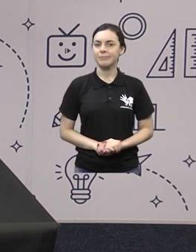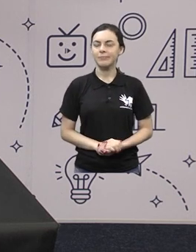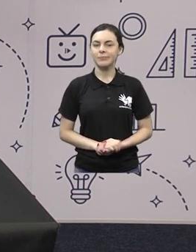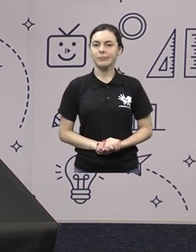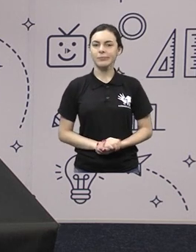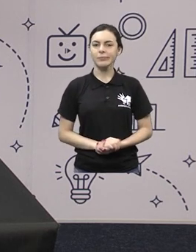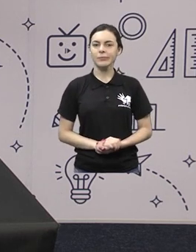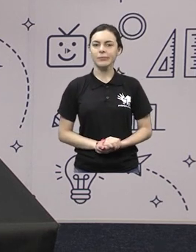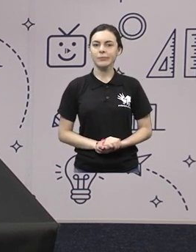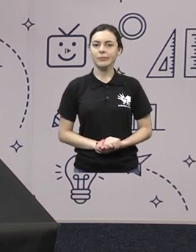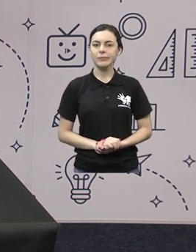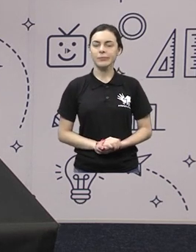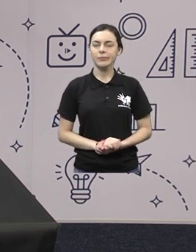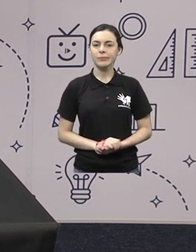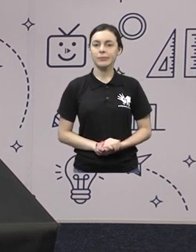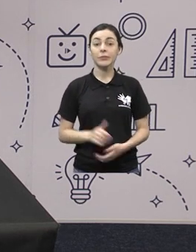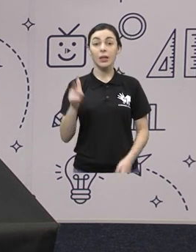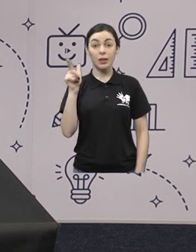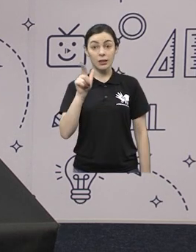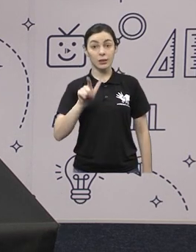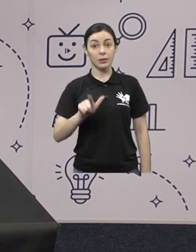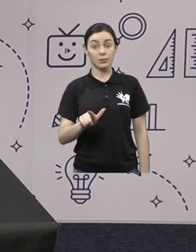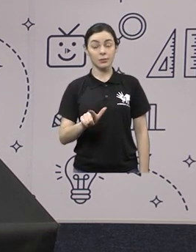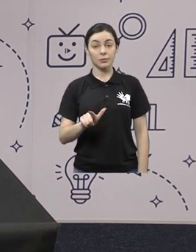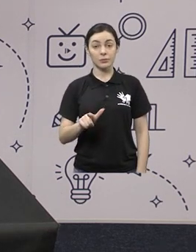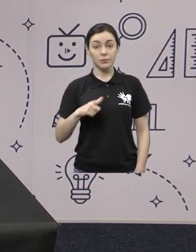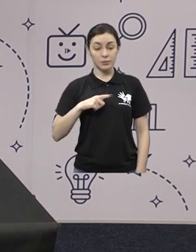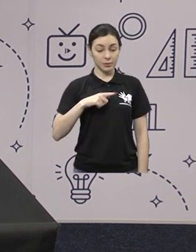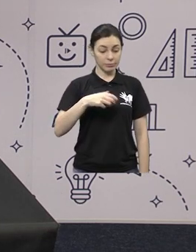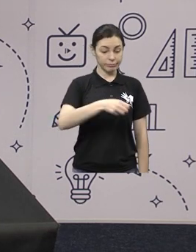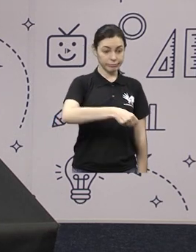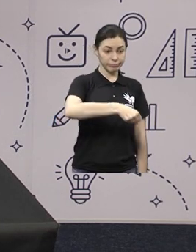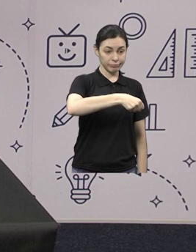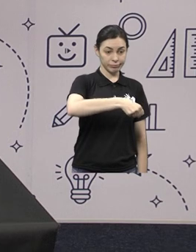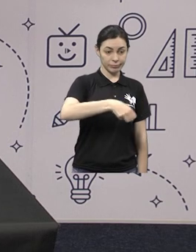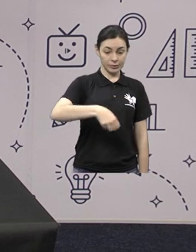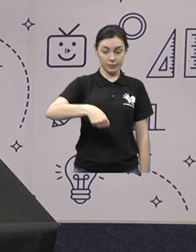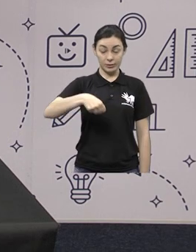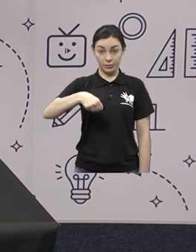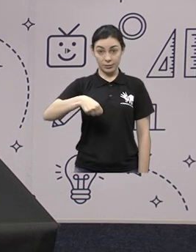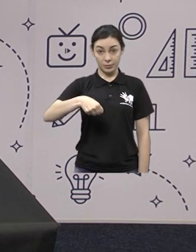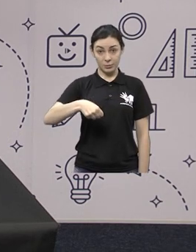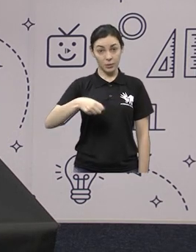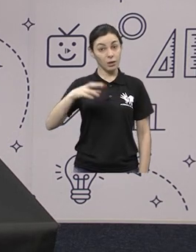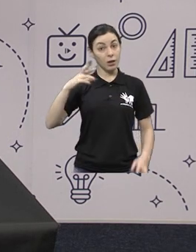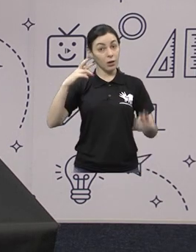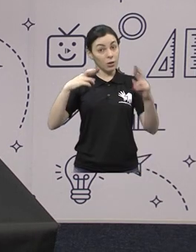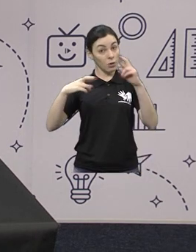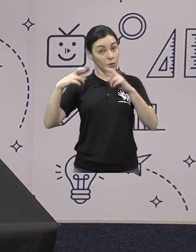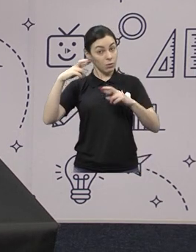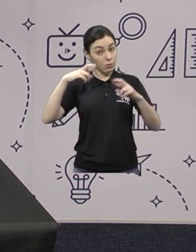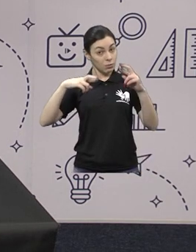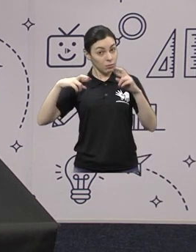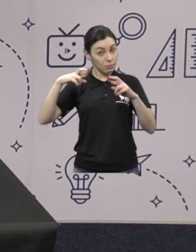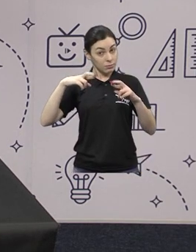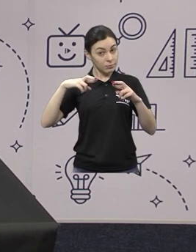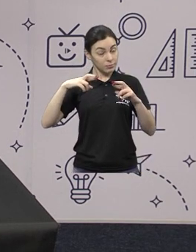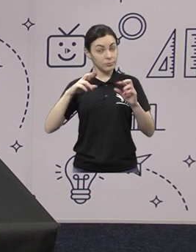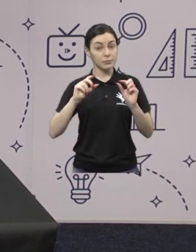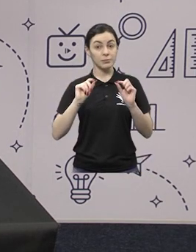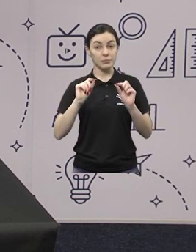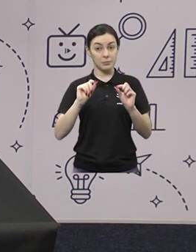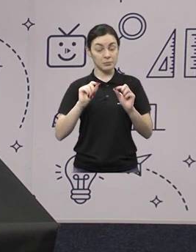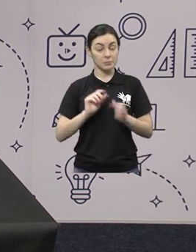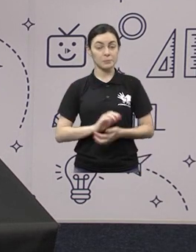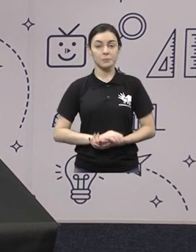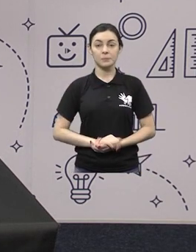desafio. Vamos lá. Novamente as nossas duas cestas. Mas agora eu quero que vocês observem aí na